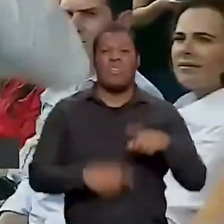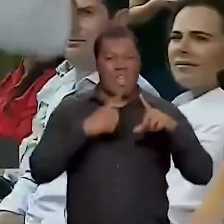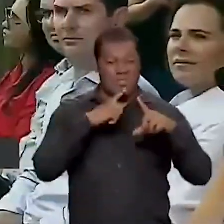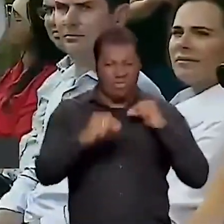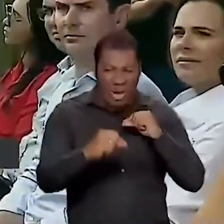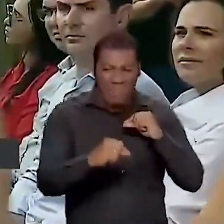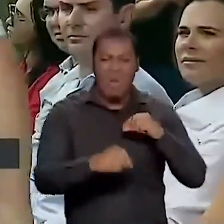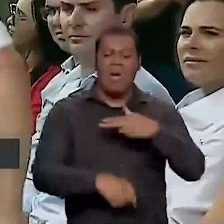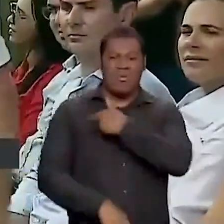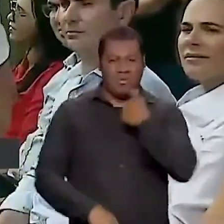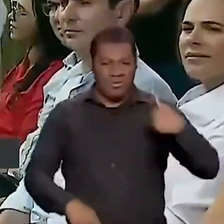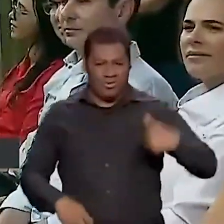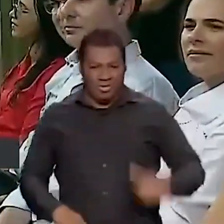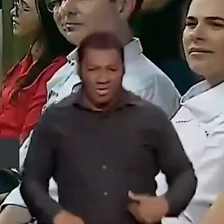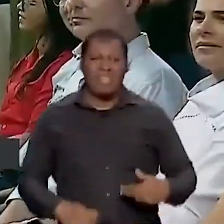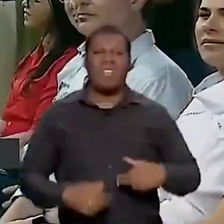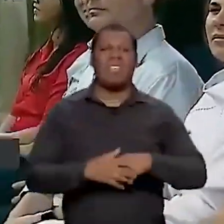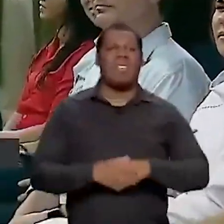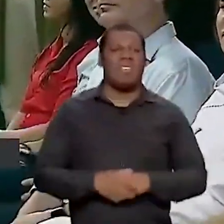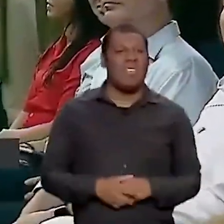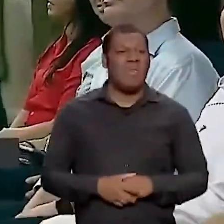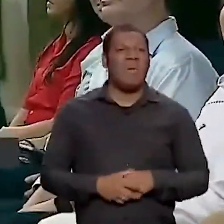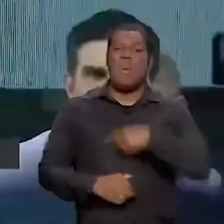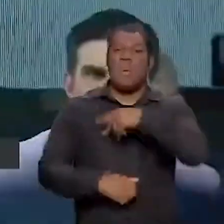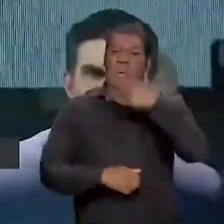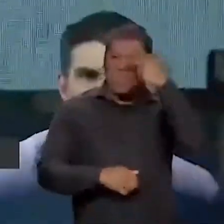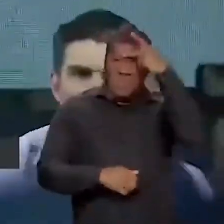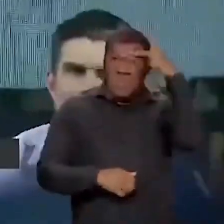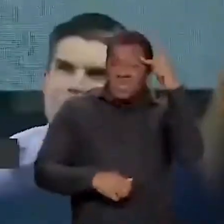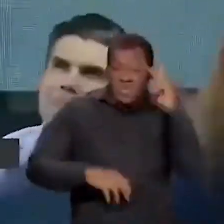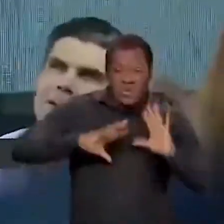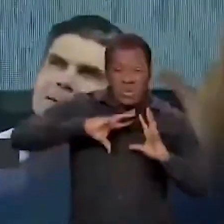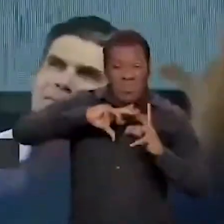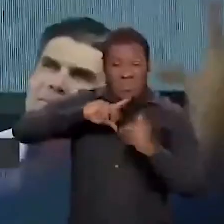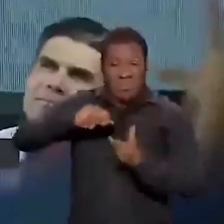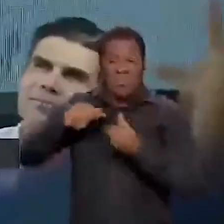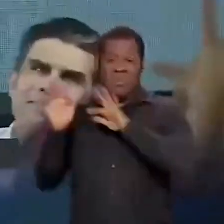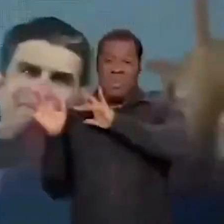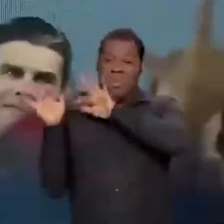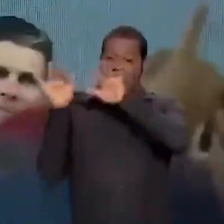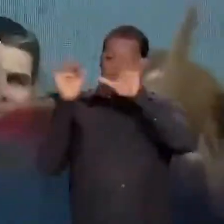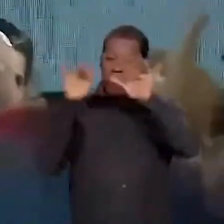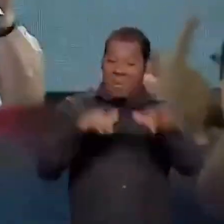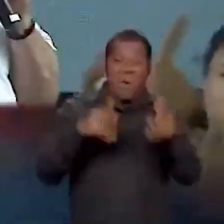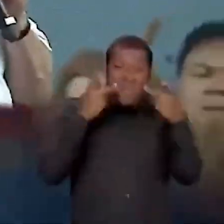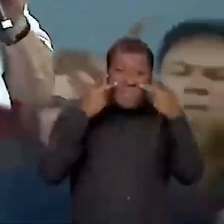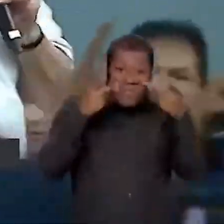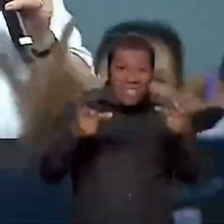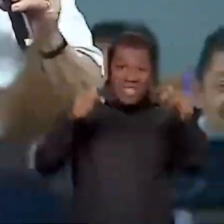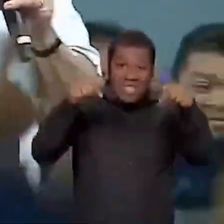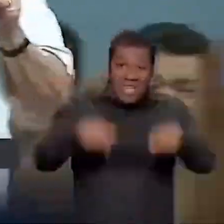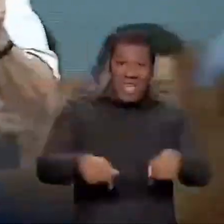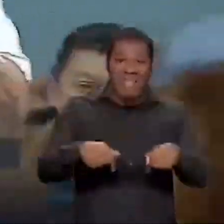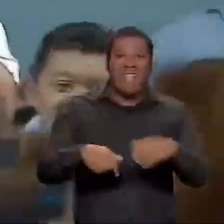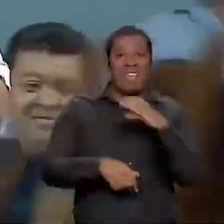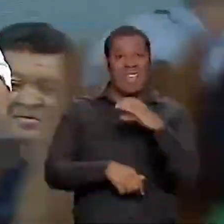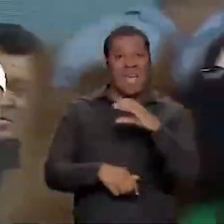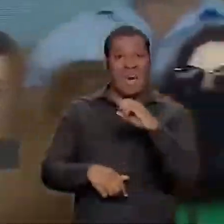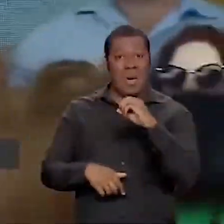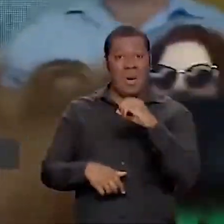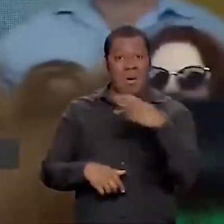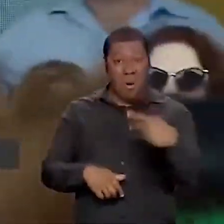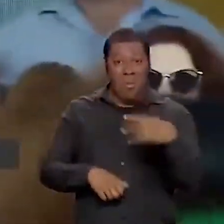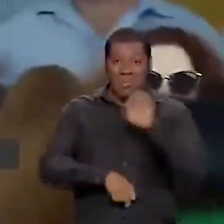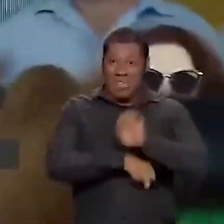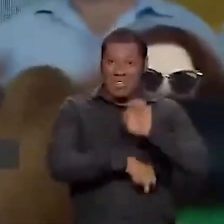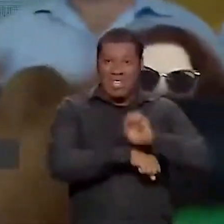Japão, da China, sabe, de todo lugar do mundo. Venha, porque nós vamos mostrar para eles que nós somos